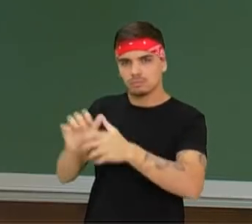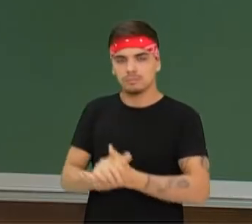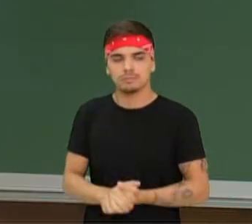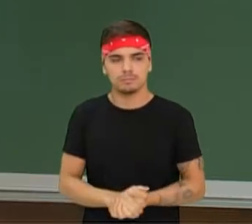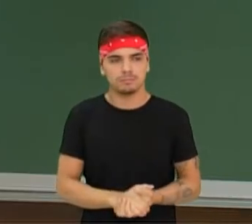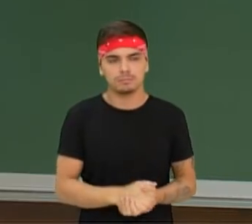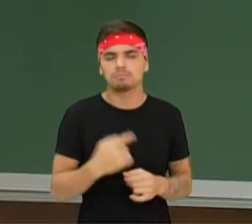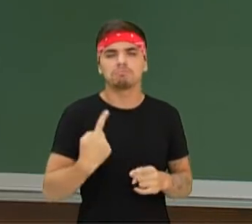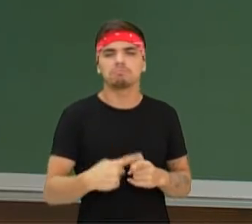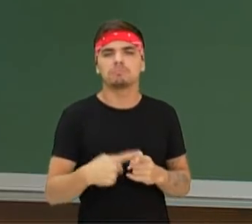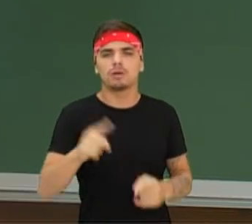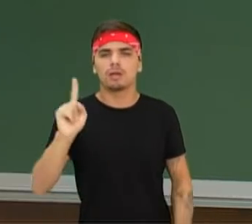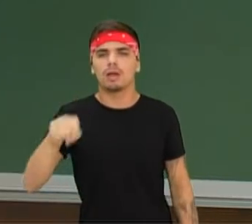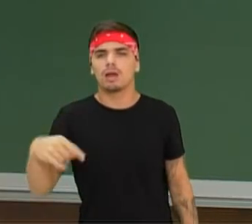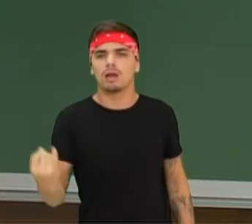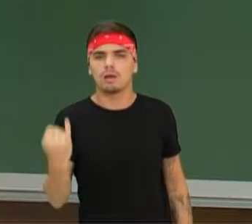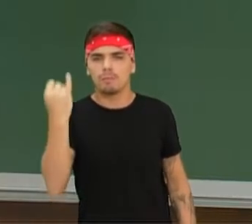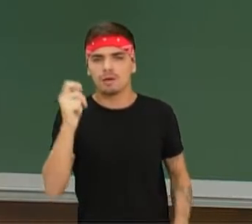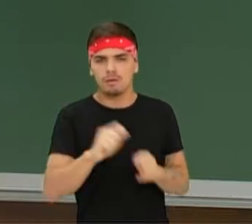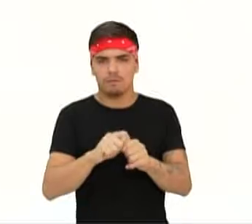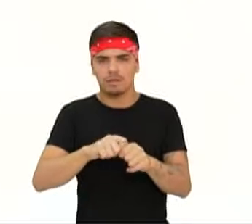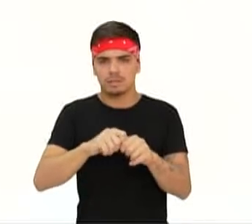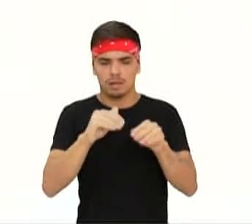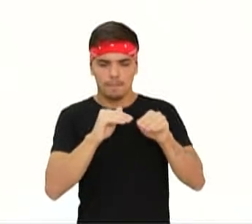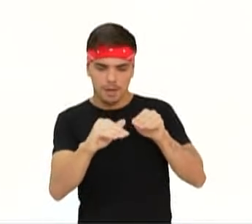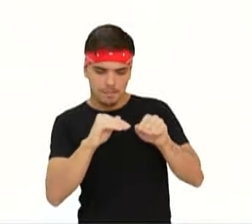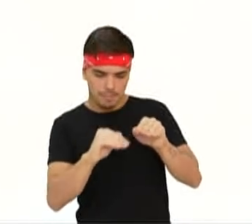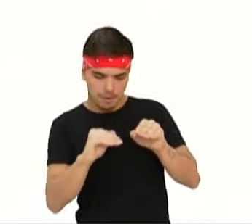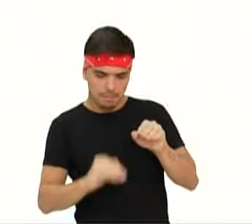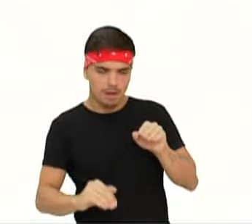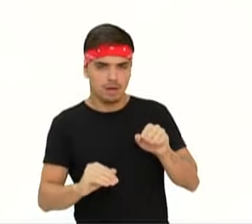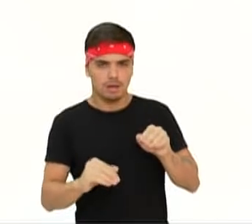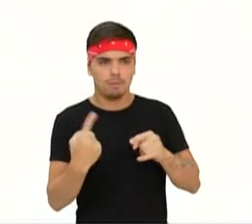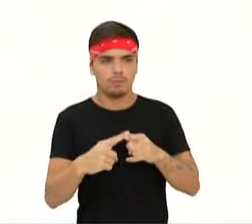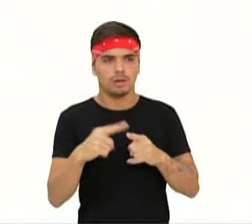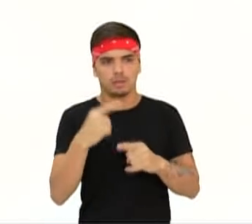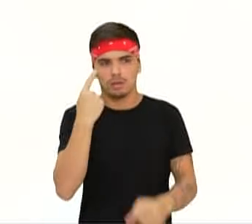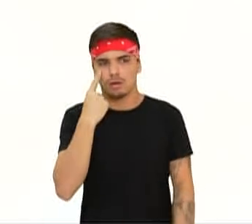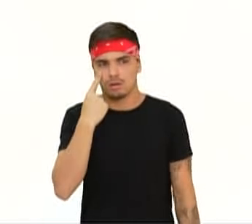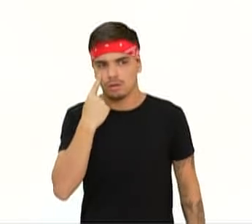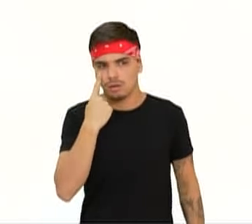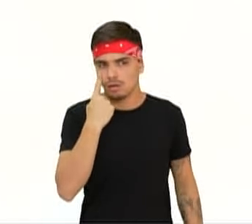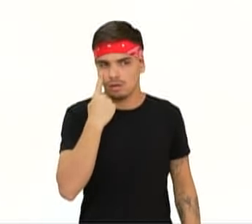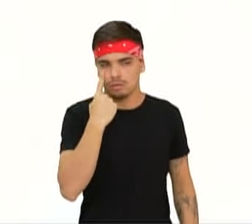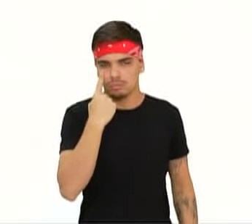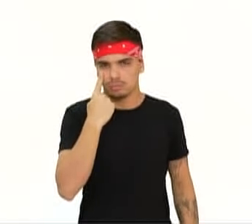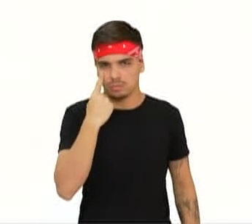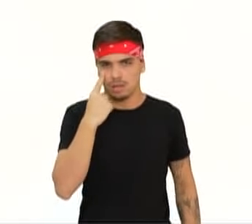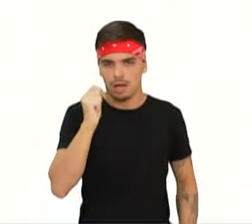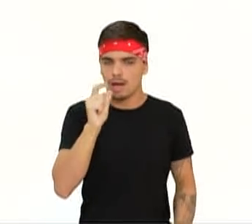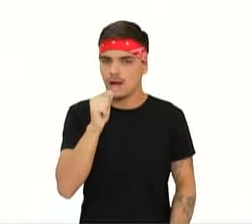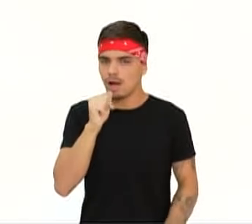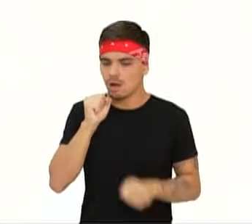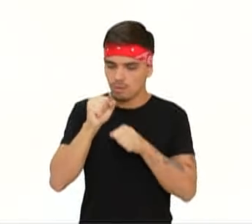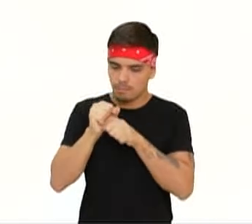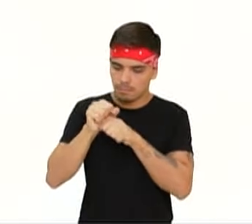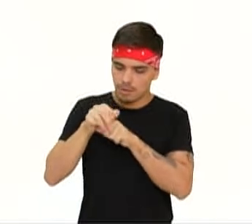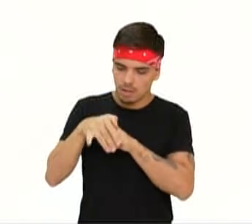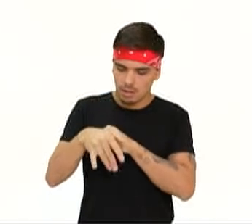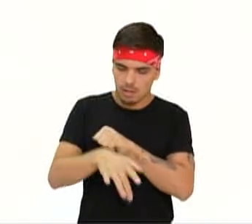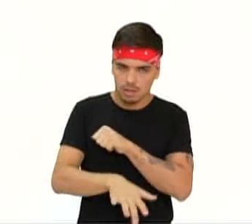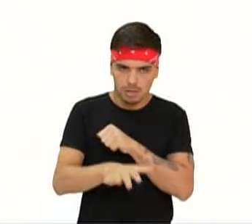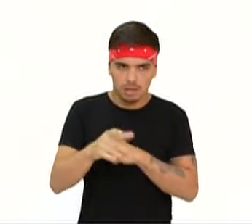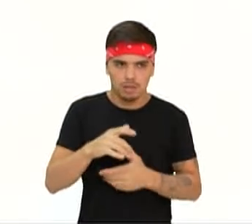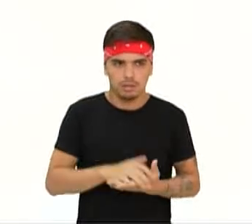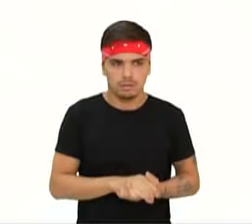fotografia. Por que é importante fazer esses degraus? Porque daí a água, quando ela escoar, a velocidade dela,